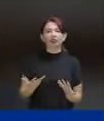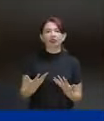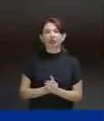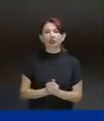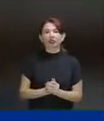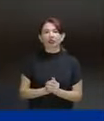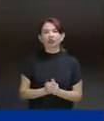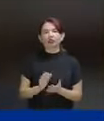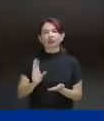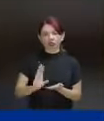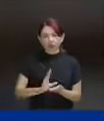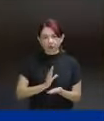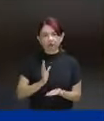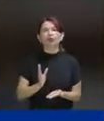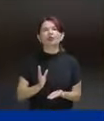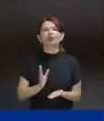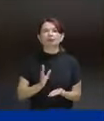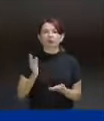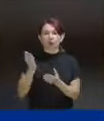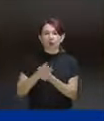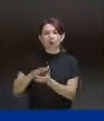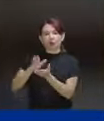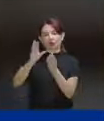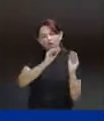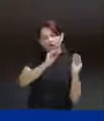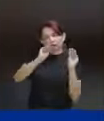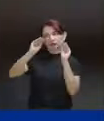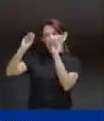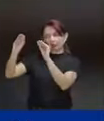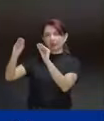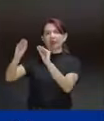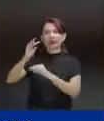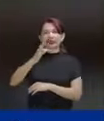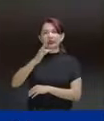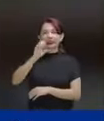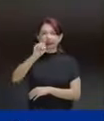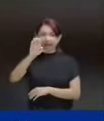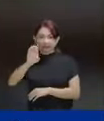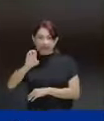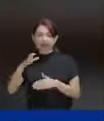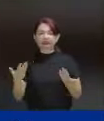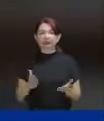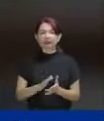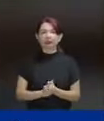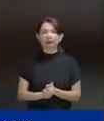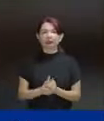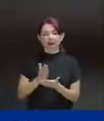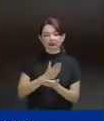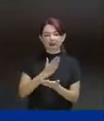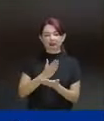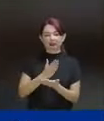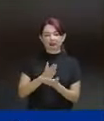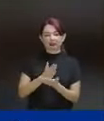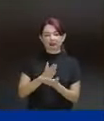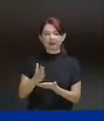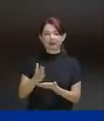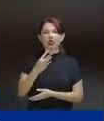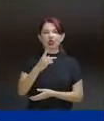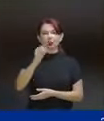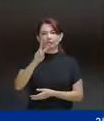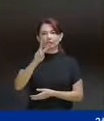Admitiu o recurso e os autos eles foram remetidos ao Tribunal Superior Eleitoral, que deu parcial provimento ao recurso especial,